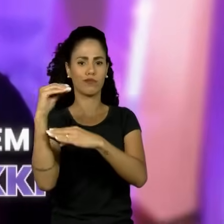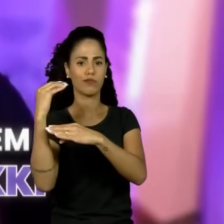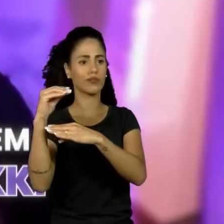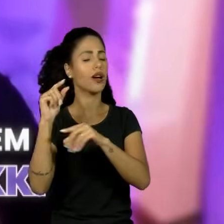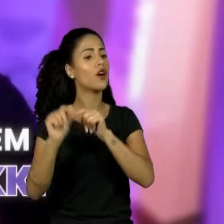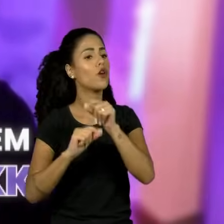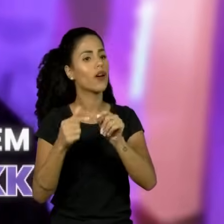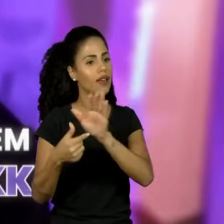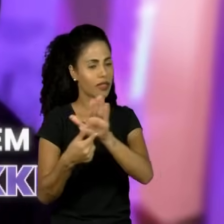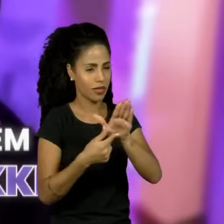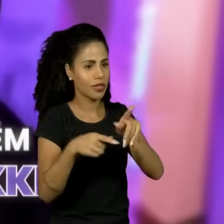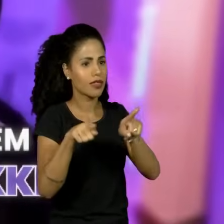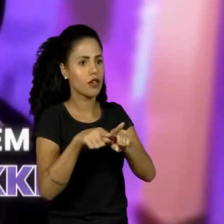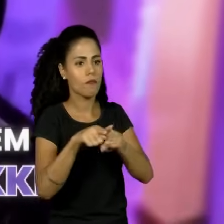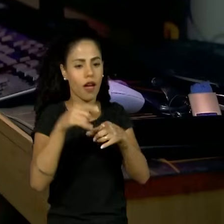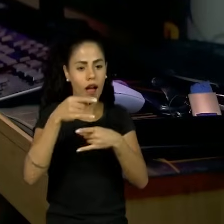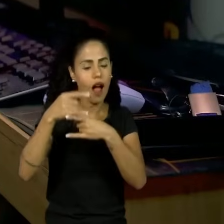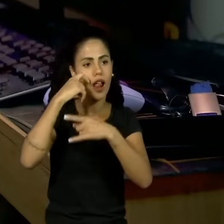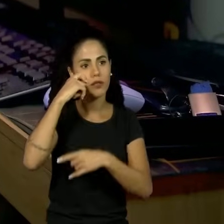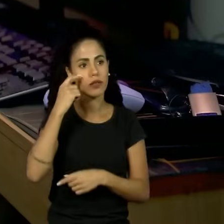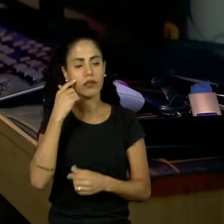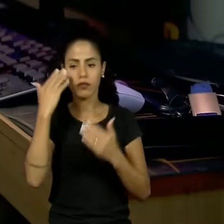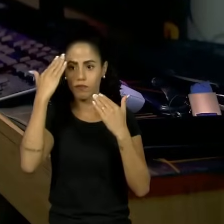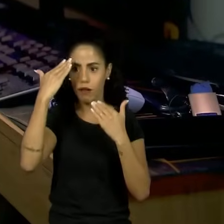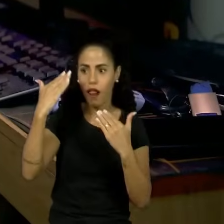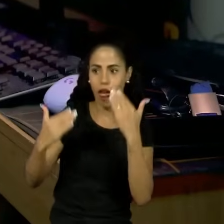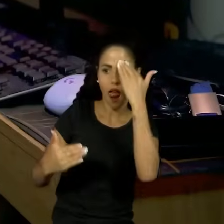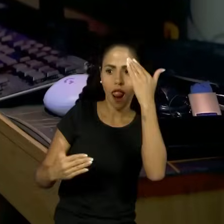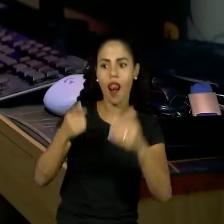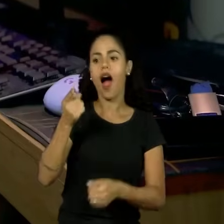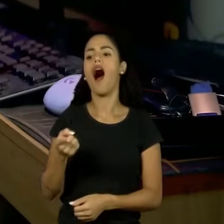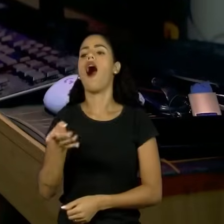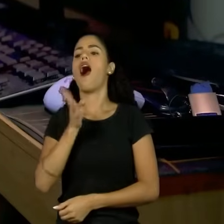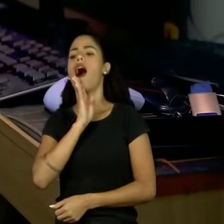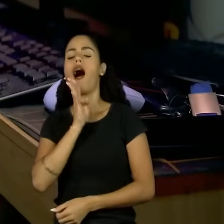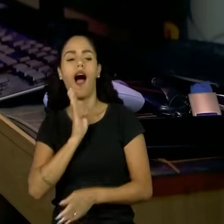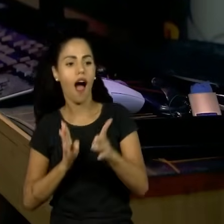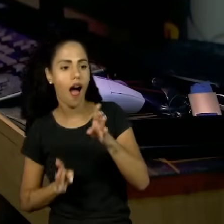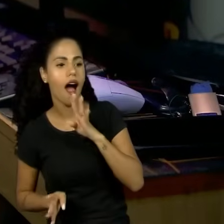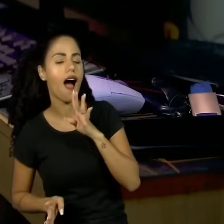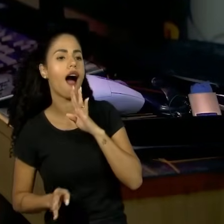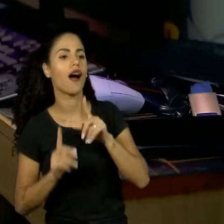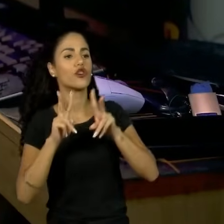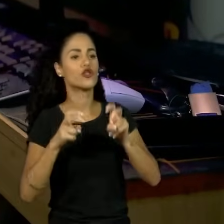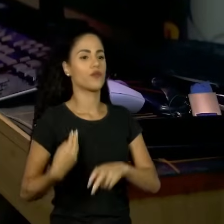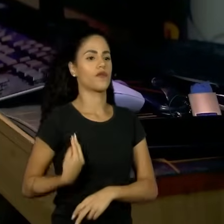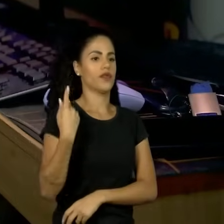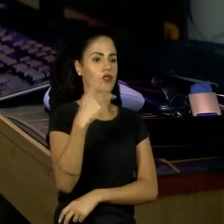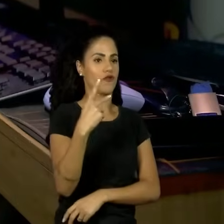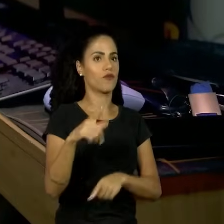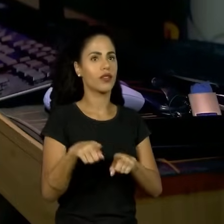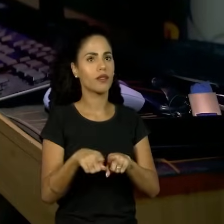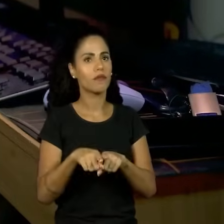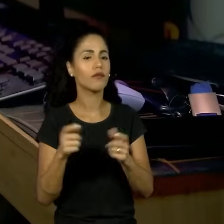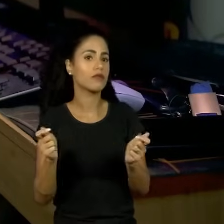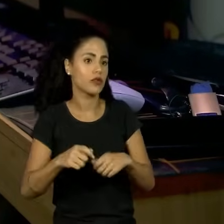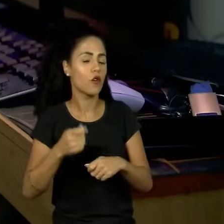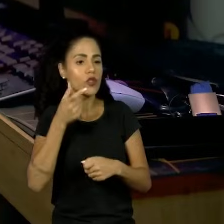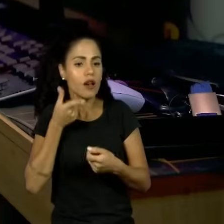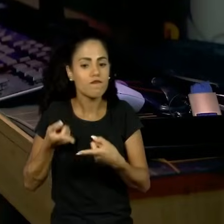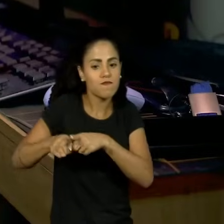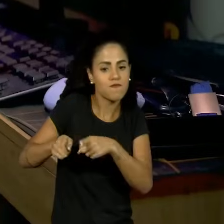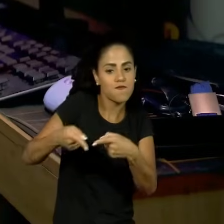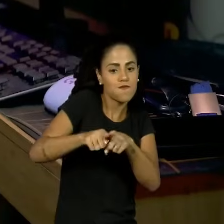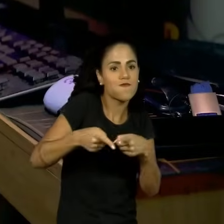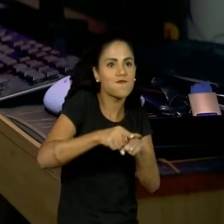faz lives, mais as pessoas te reconhecem quem você é, querem saber um pouco mais da sua carreira e você fecha a